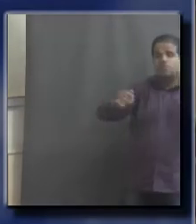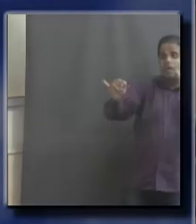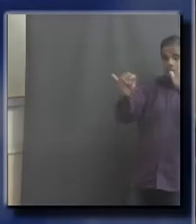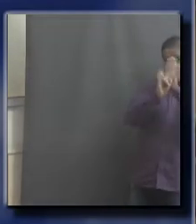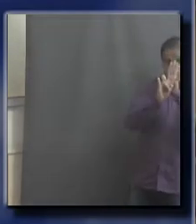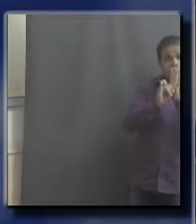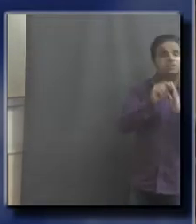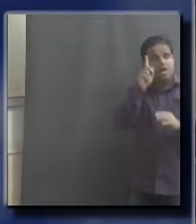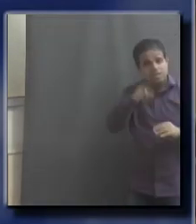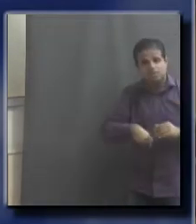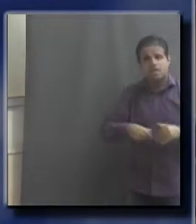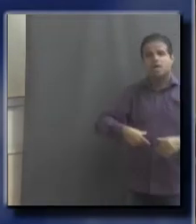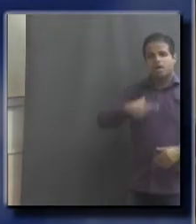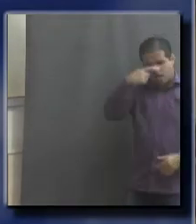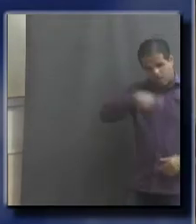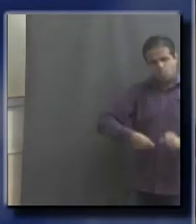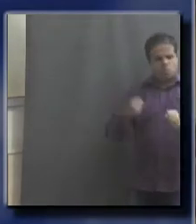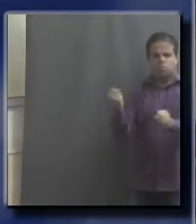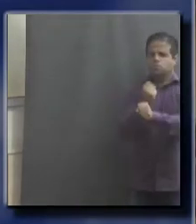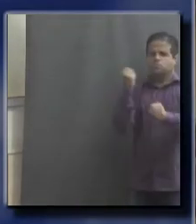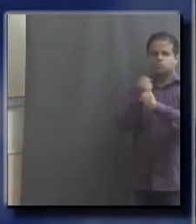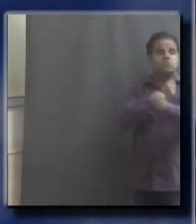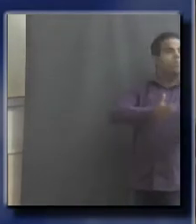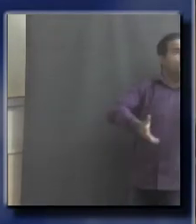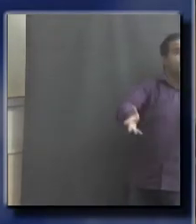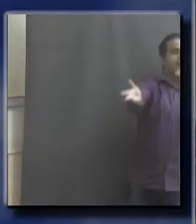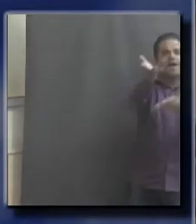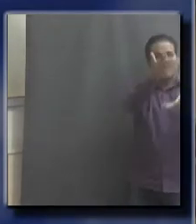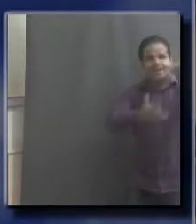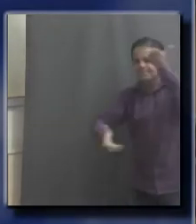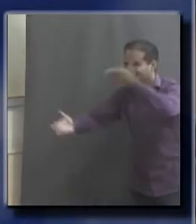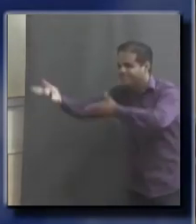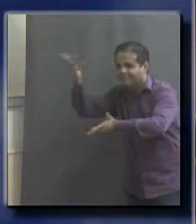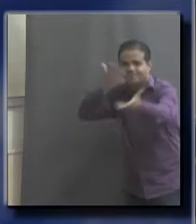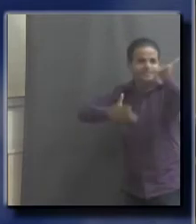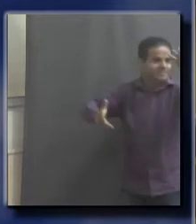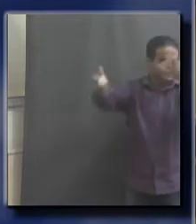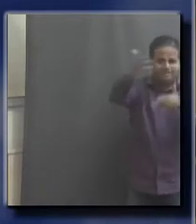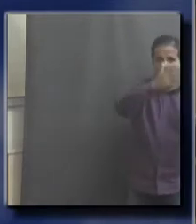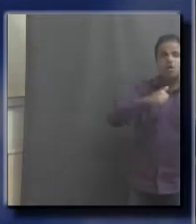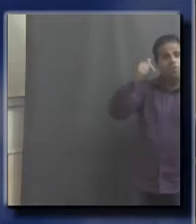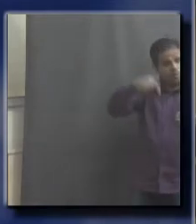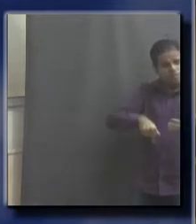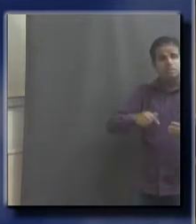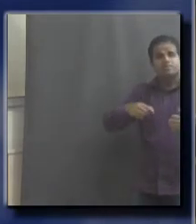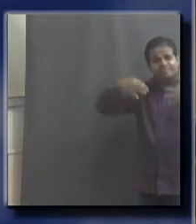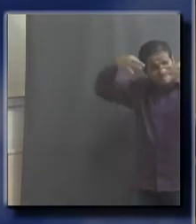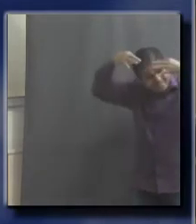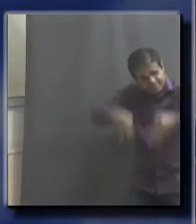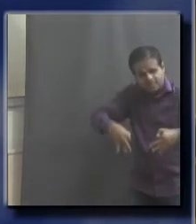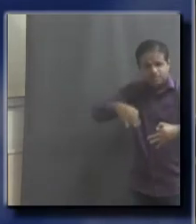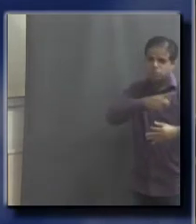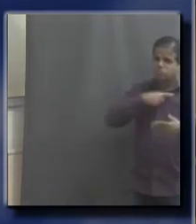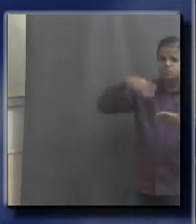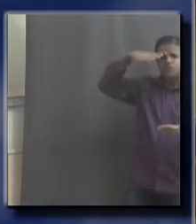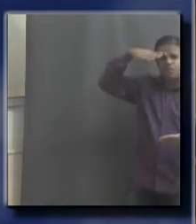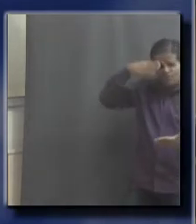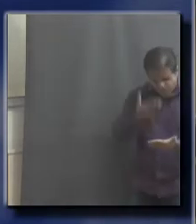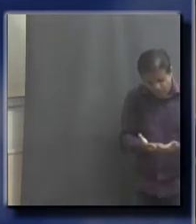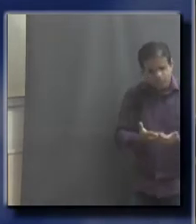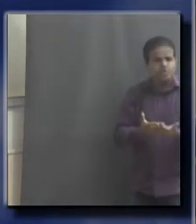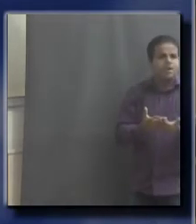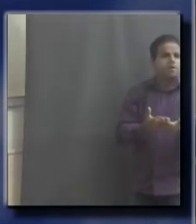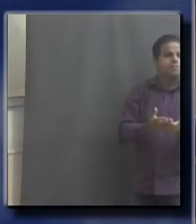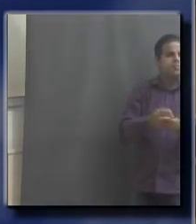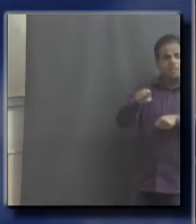Identidade é uma construção relacional. Né? Então, nós temos certeza